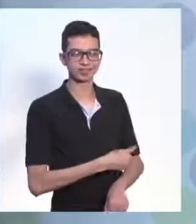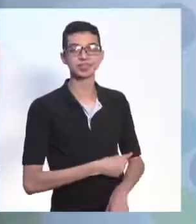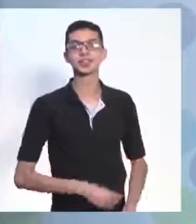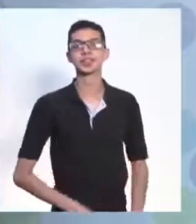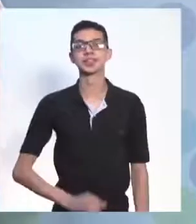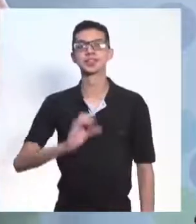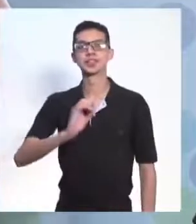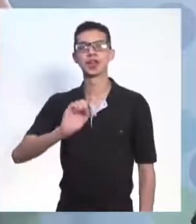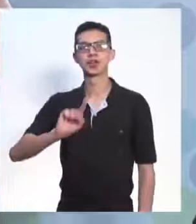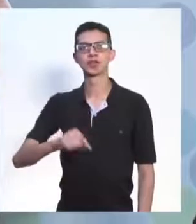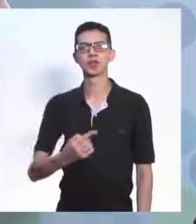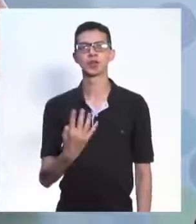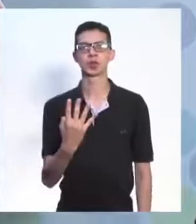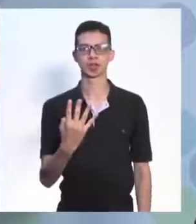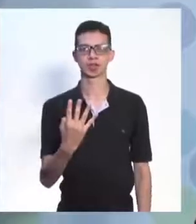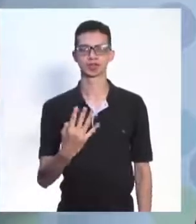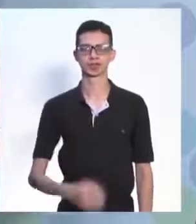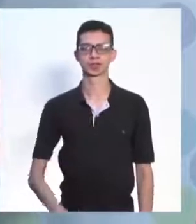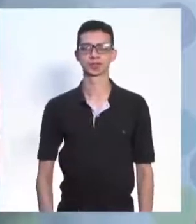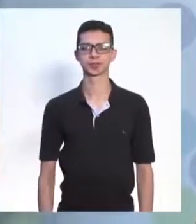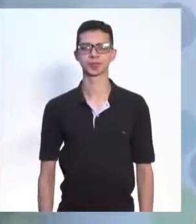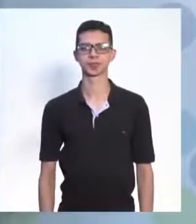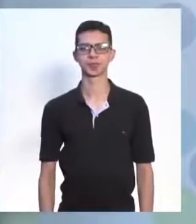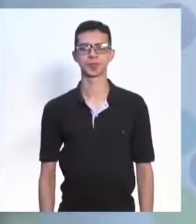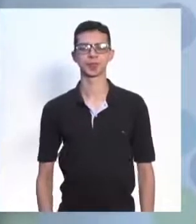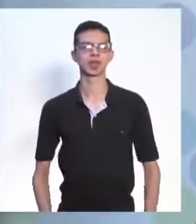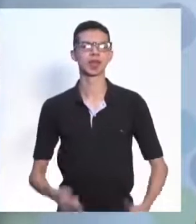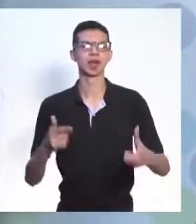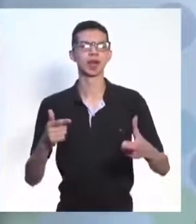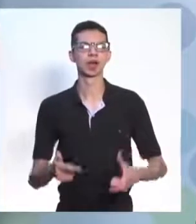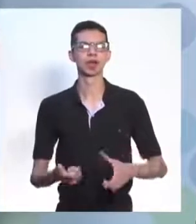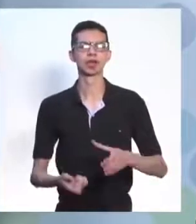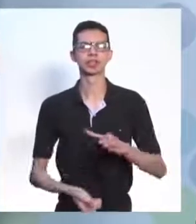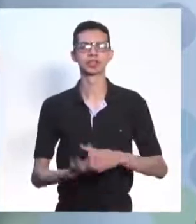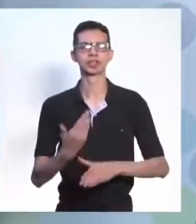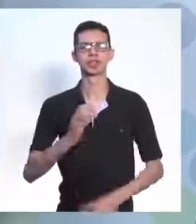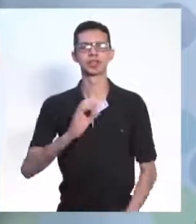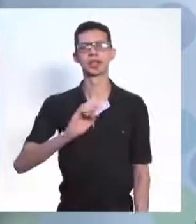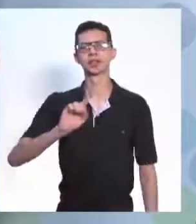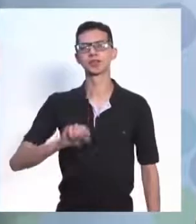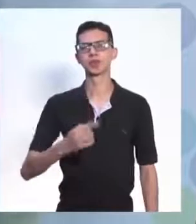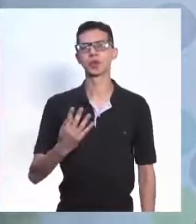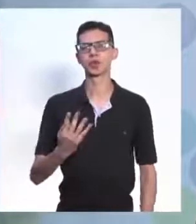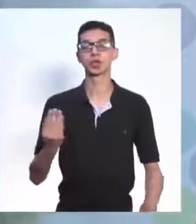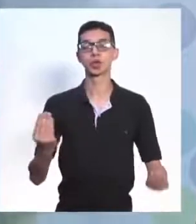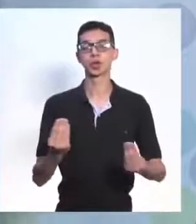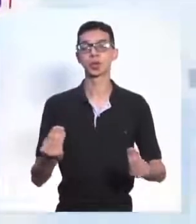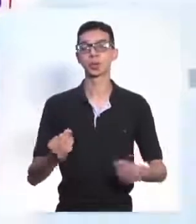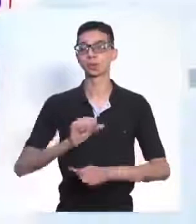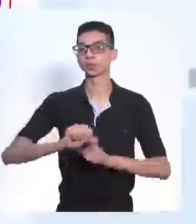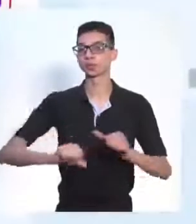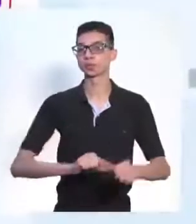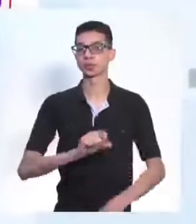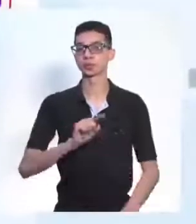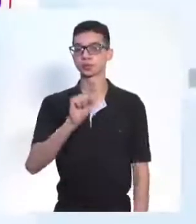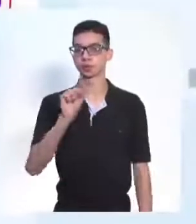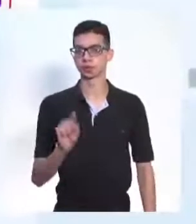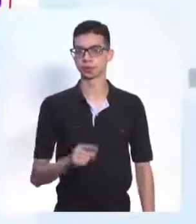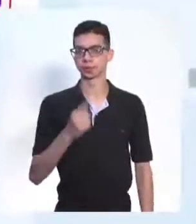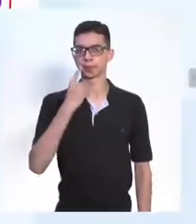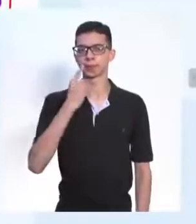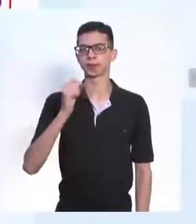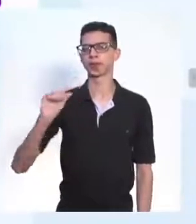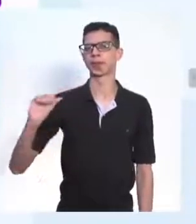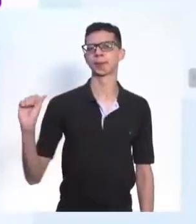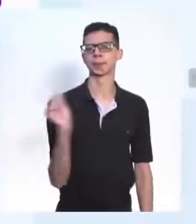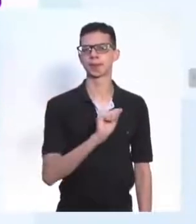0,4. De onde surgiu esse 0,4? Como que eu faço essa transformação? Vou até limpar esse monte de tinta